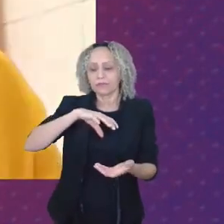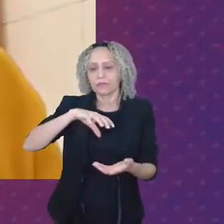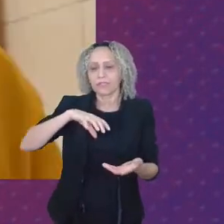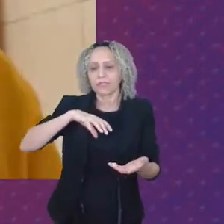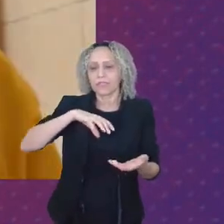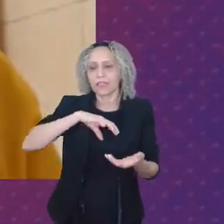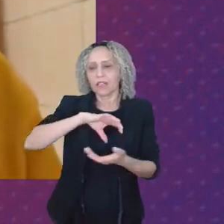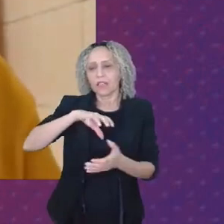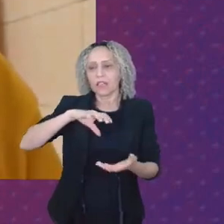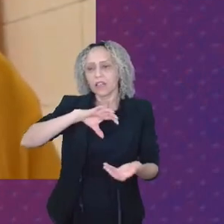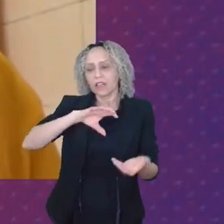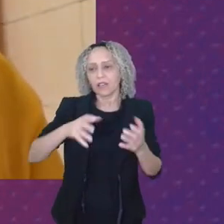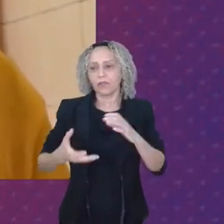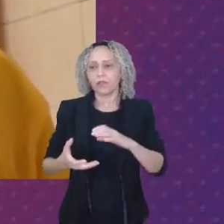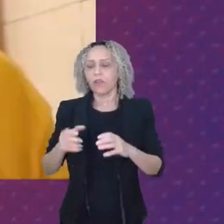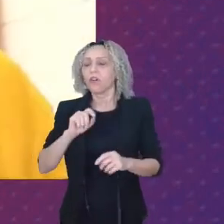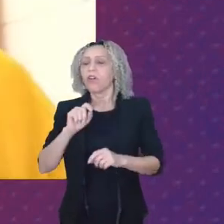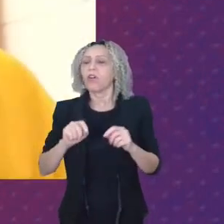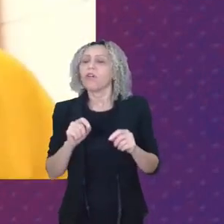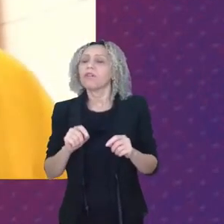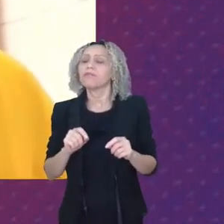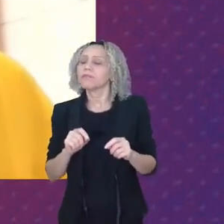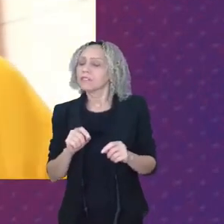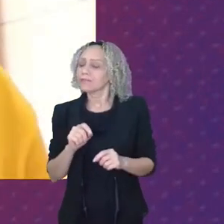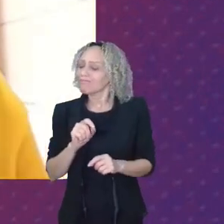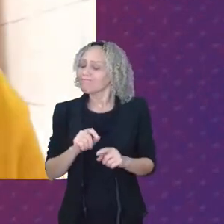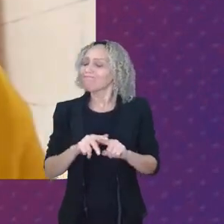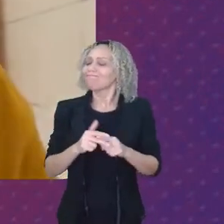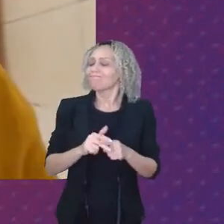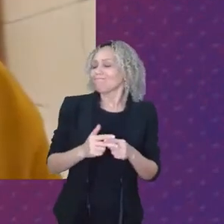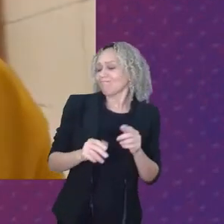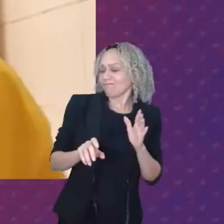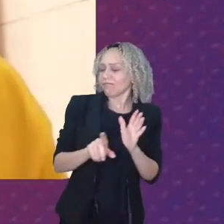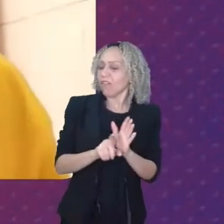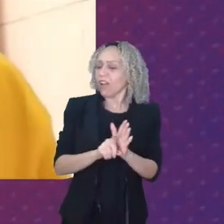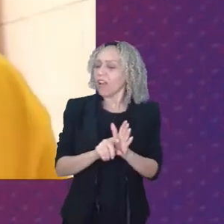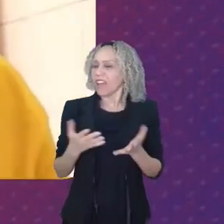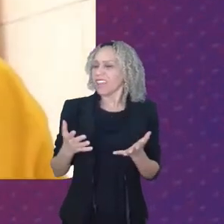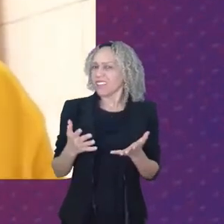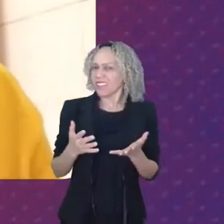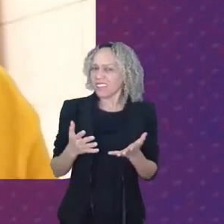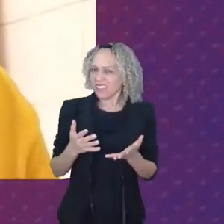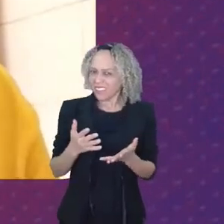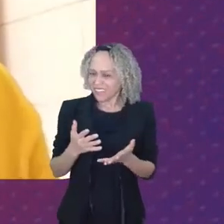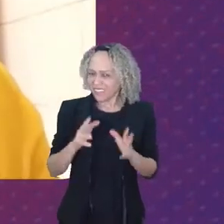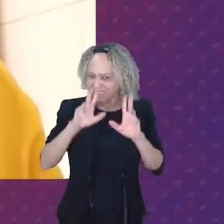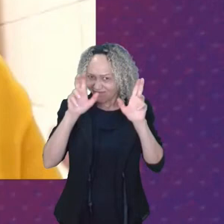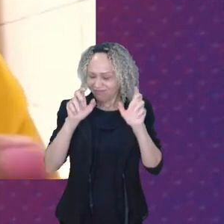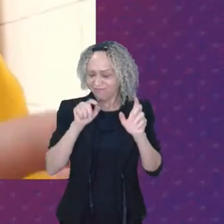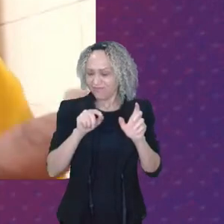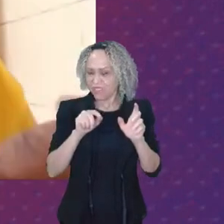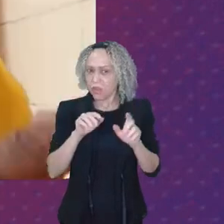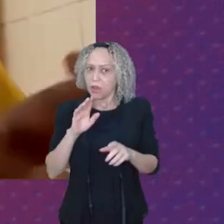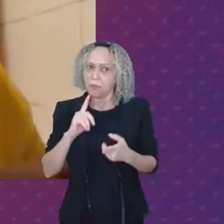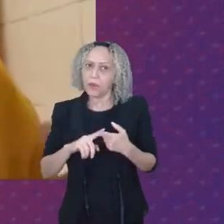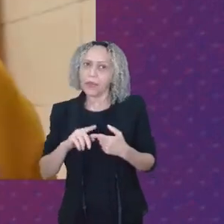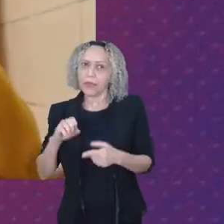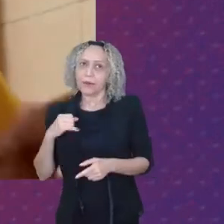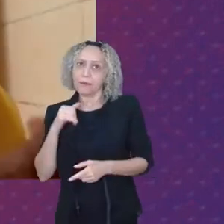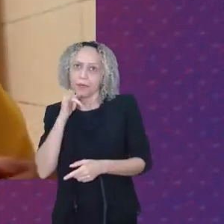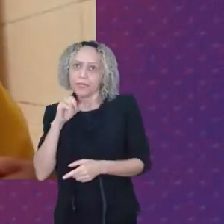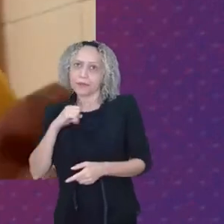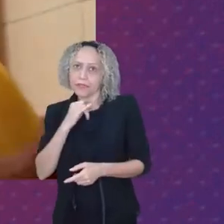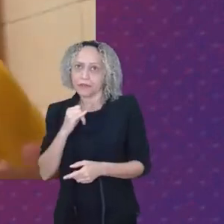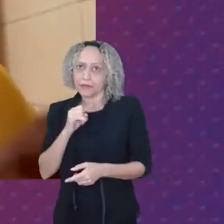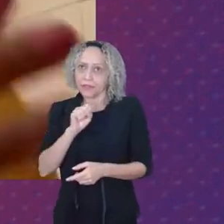né? Porque a gente sabe que quando reforma algo é para melhorar. Então, se você mexe em